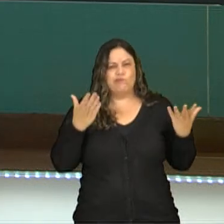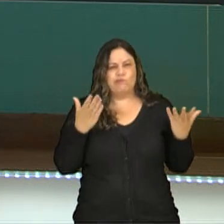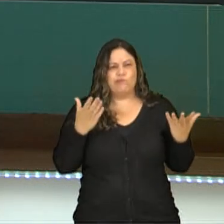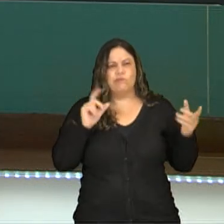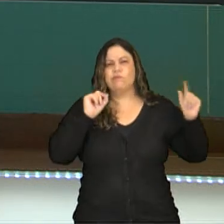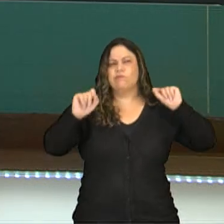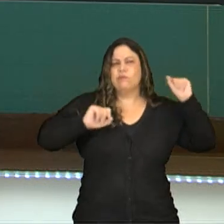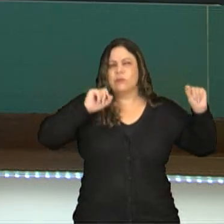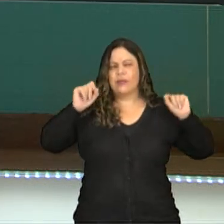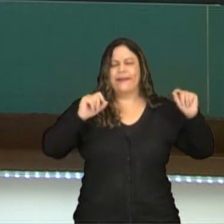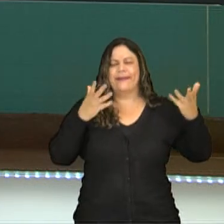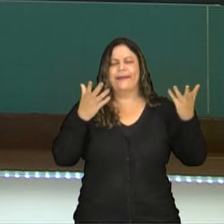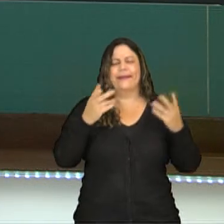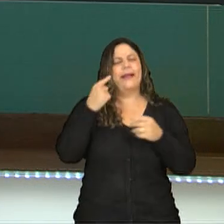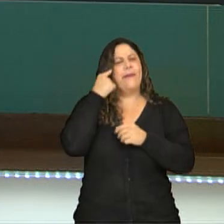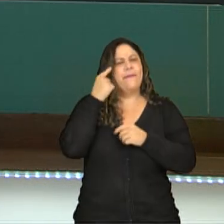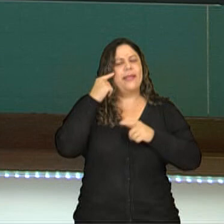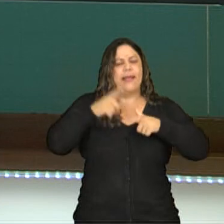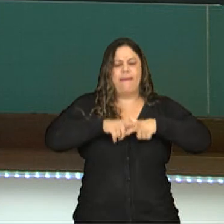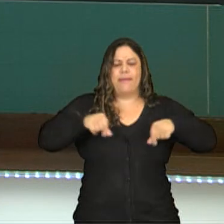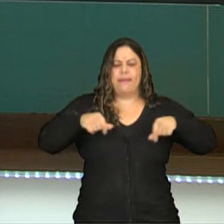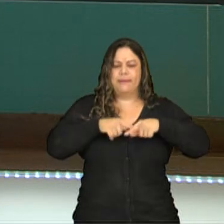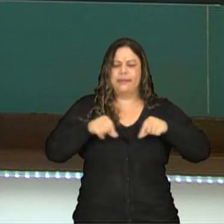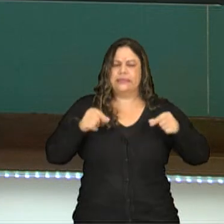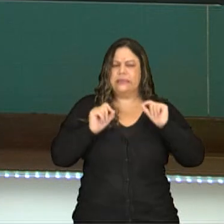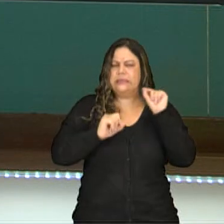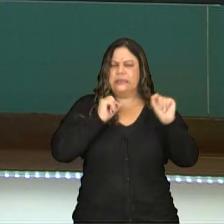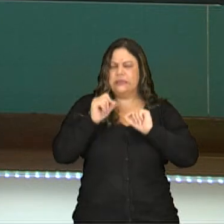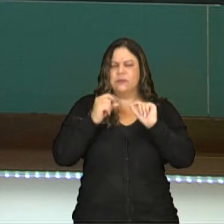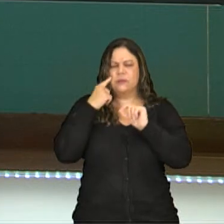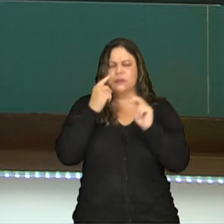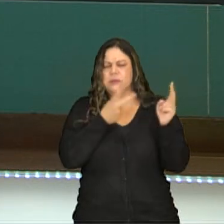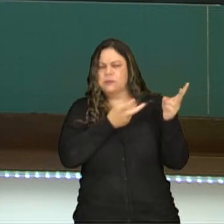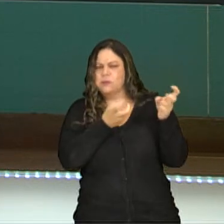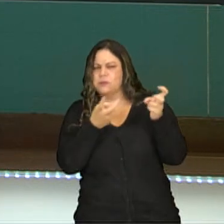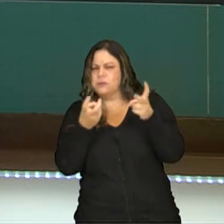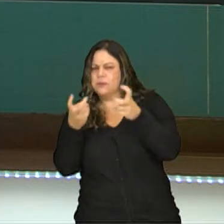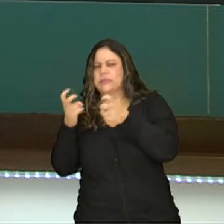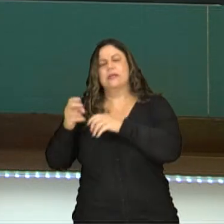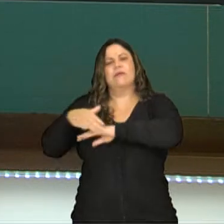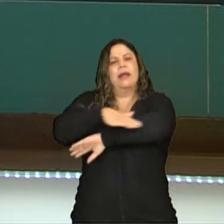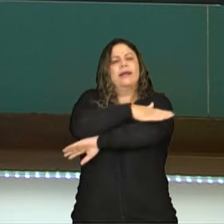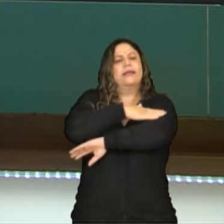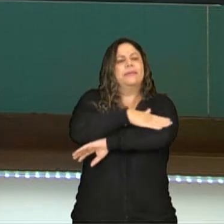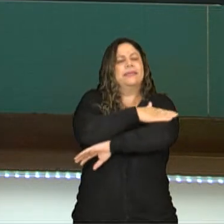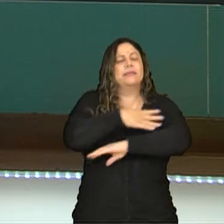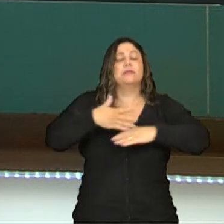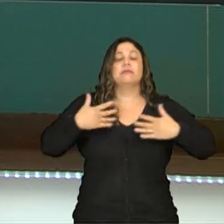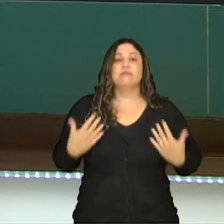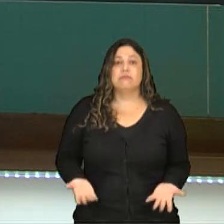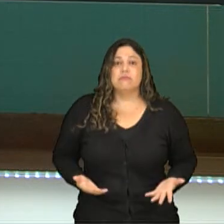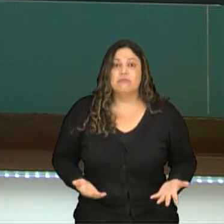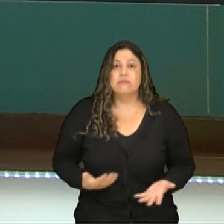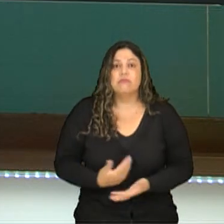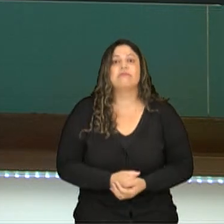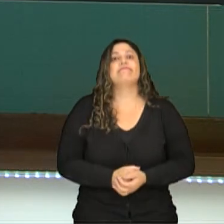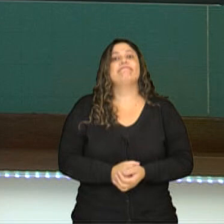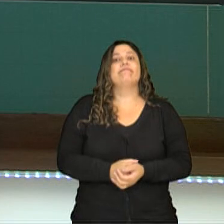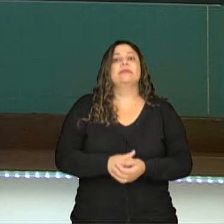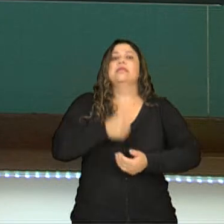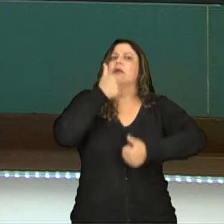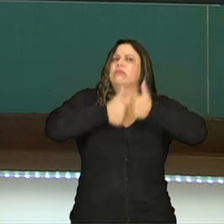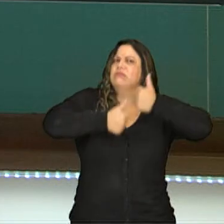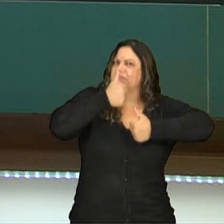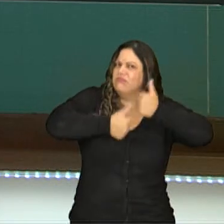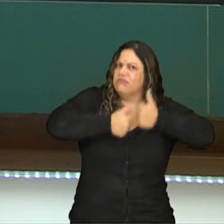numa praça, vamos imaginar que a gente vai para uma praça, o que vocês vão visualizar nessa praça? Muitas pessoas jogando futebol, muitas pessoas